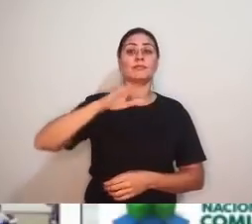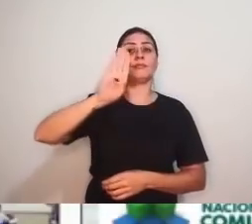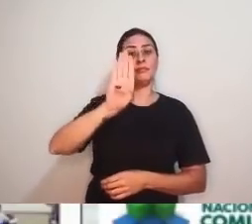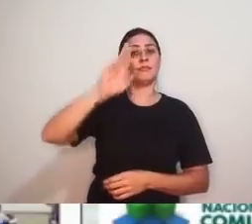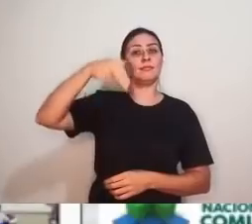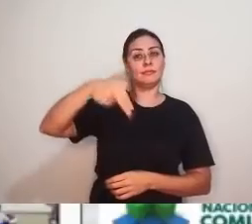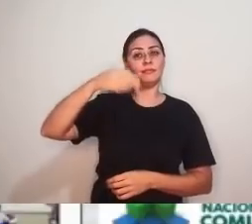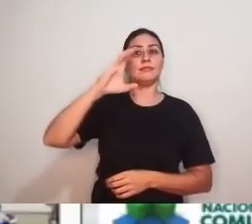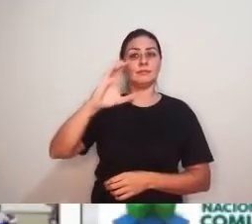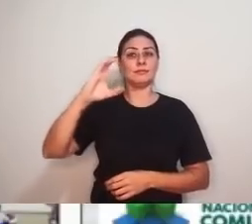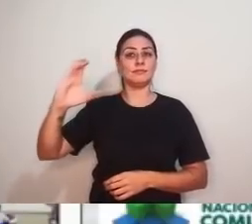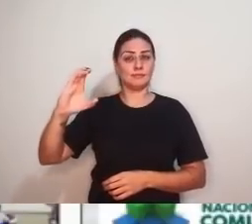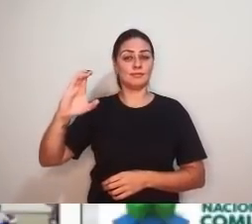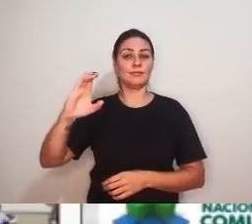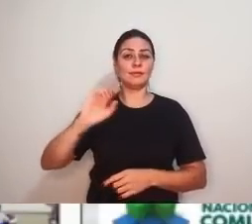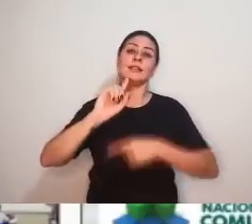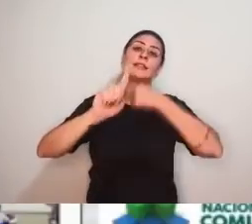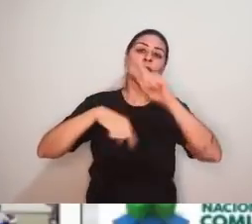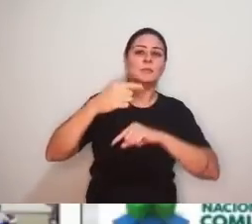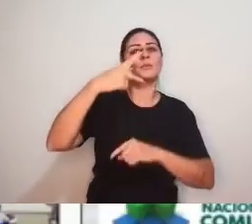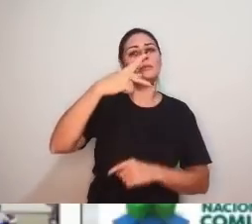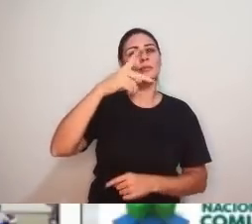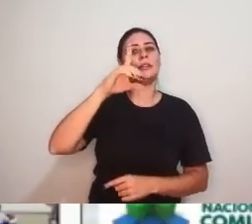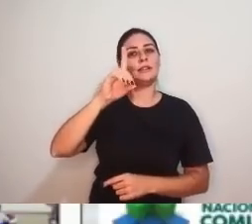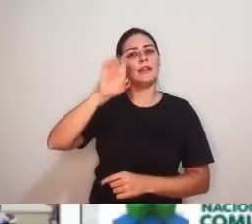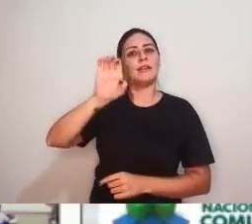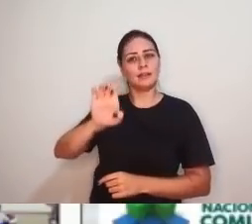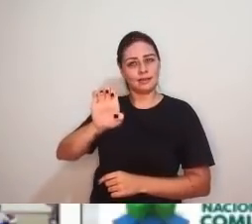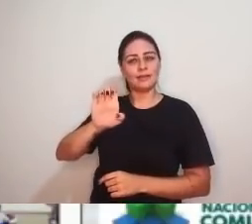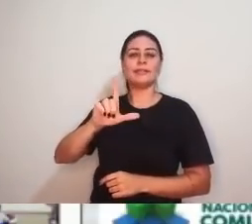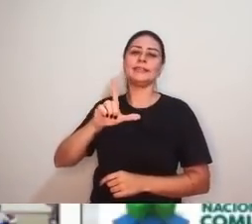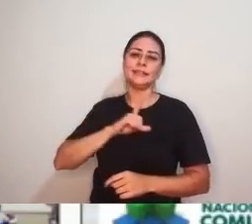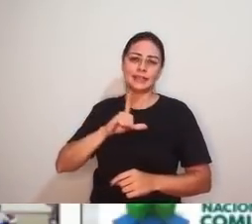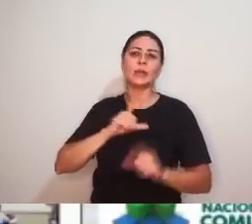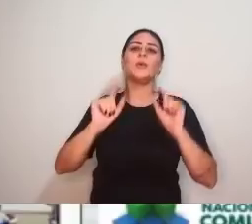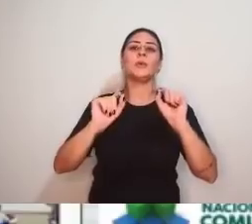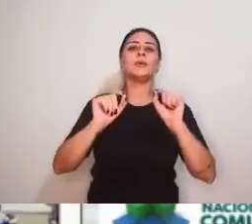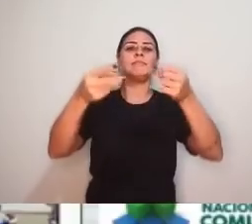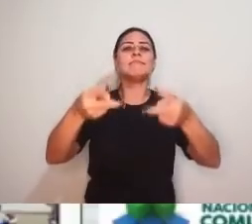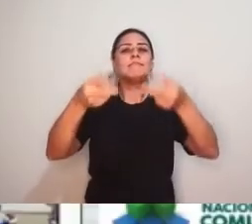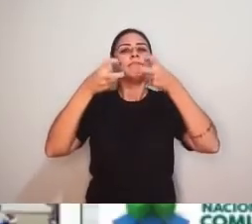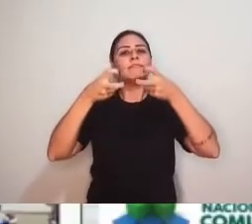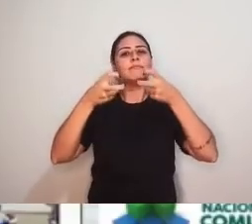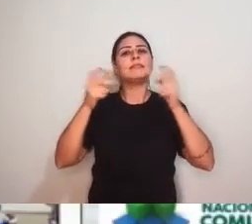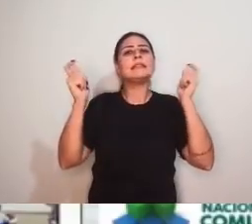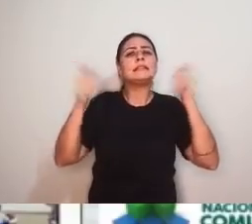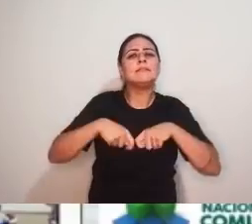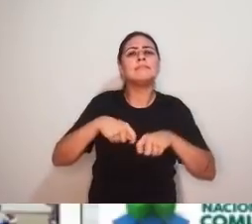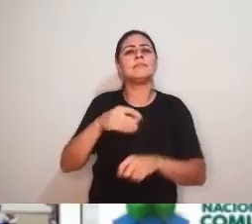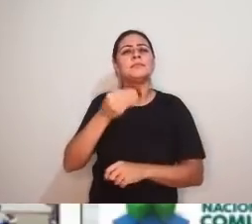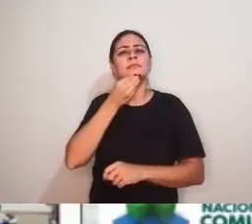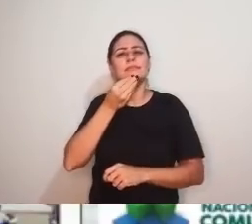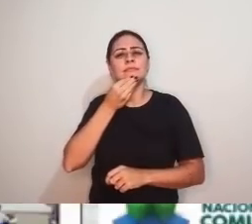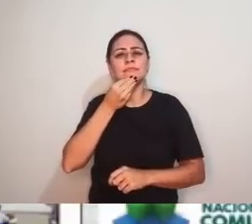nossa nova BNCC, pós o PDE de 2007, que infelizmente foi descontinuado, a gente